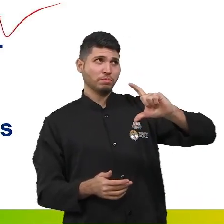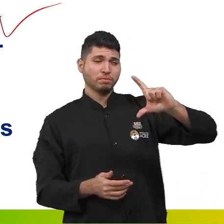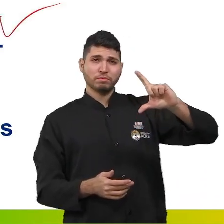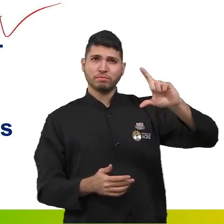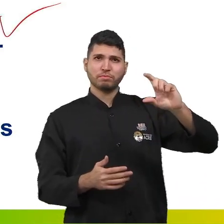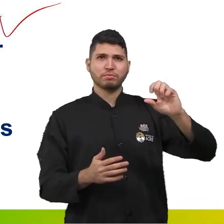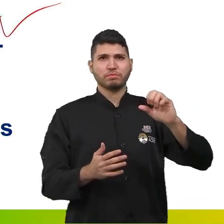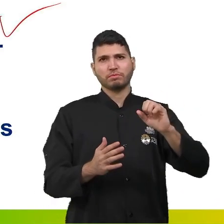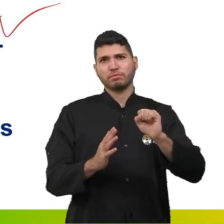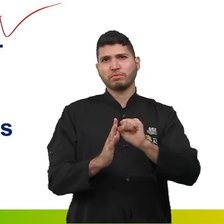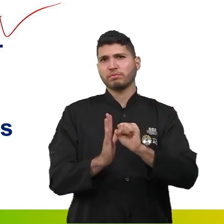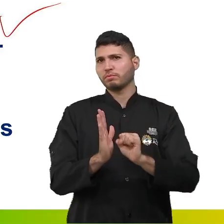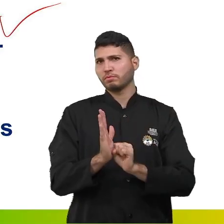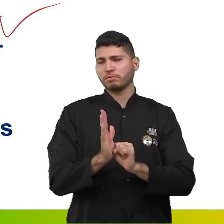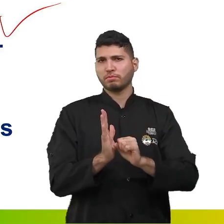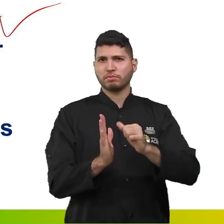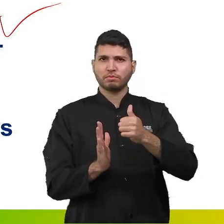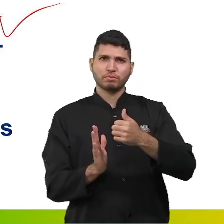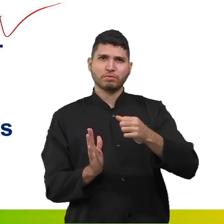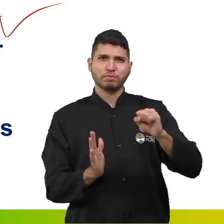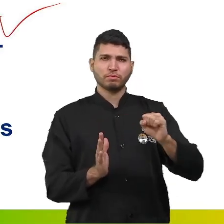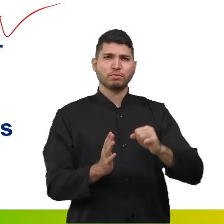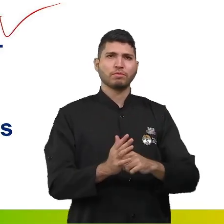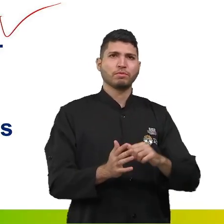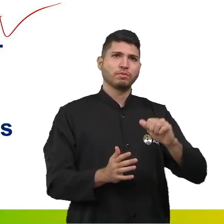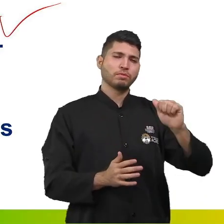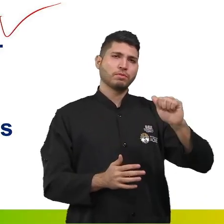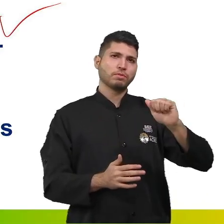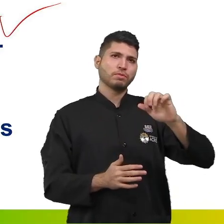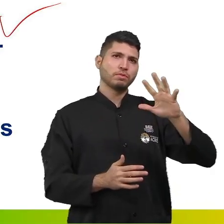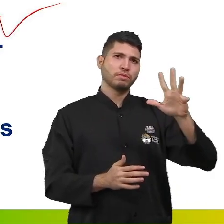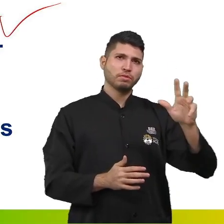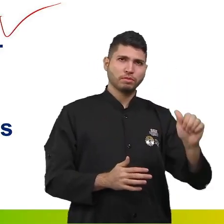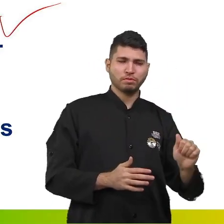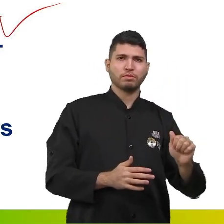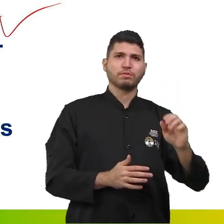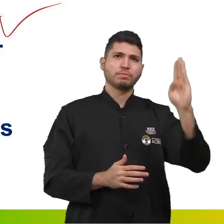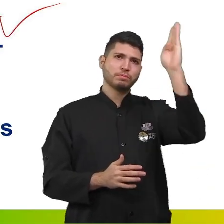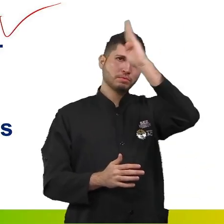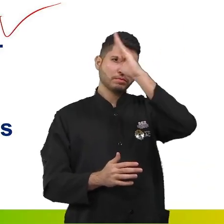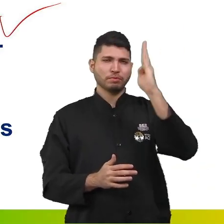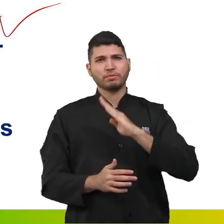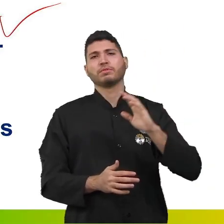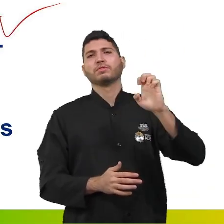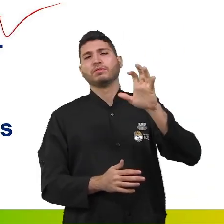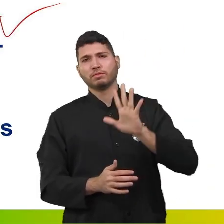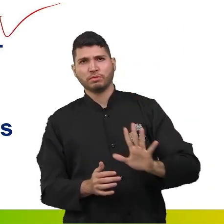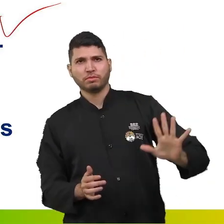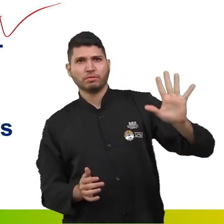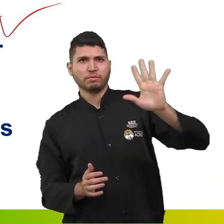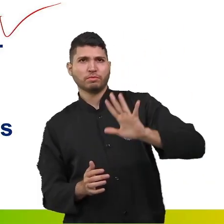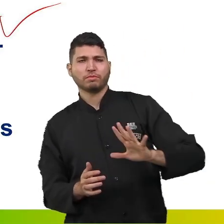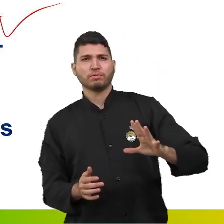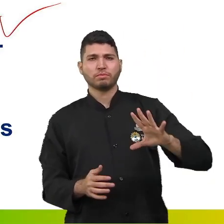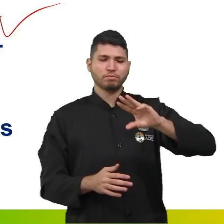triangular, gente. África, Brasil, Europa, milhões de africanos